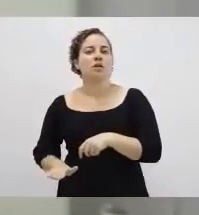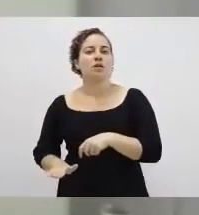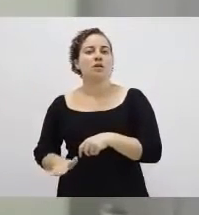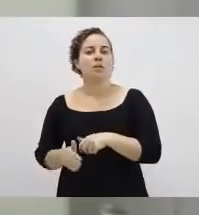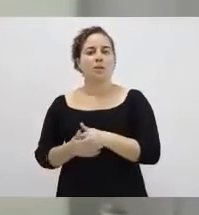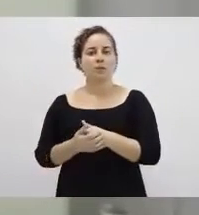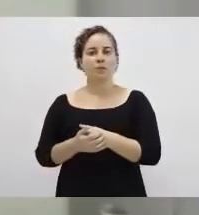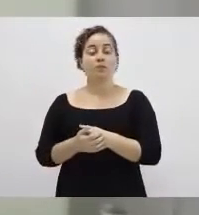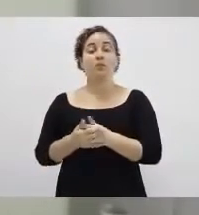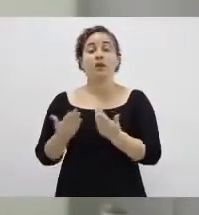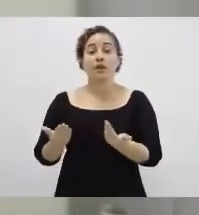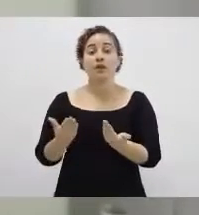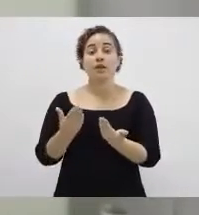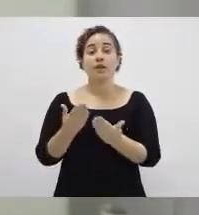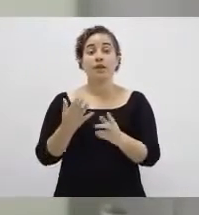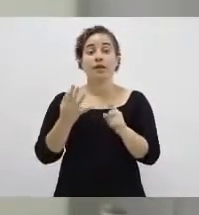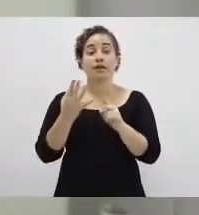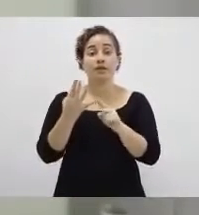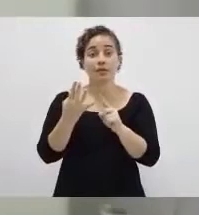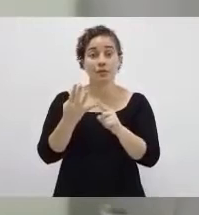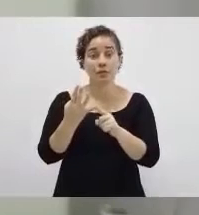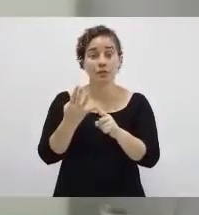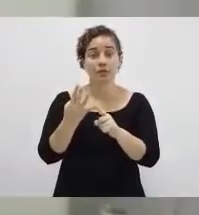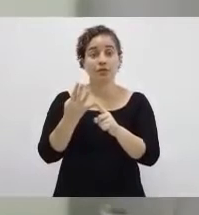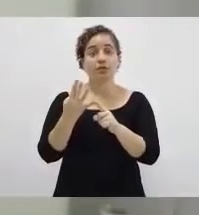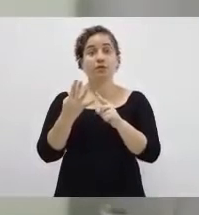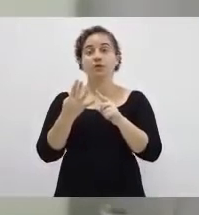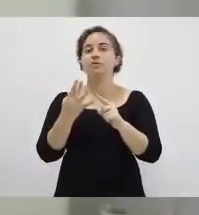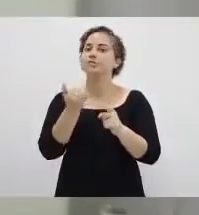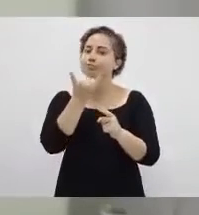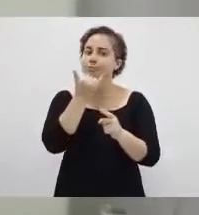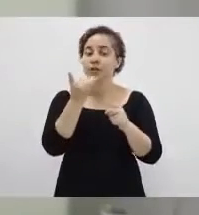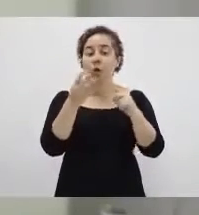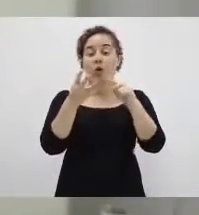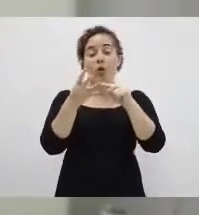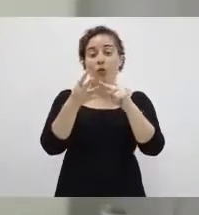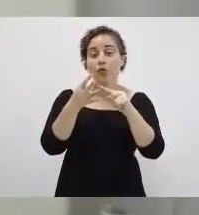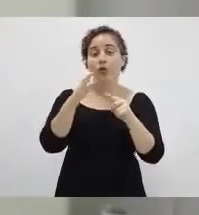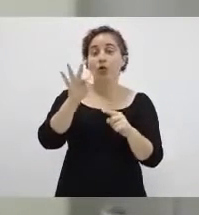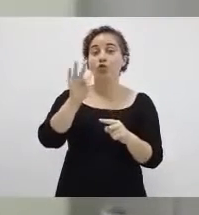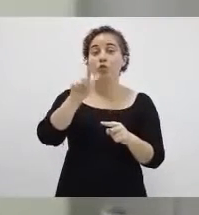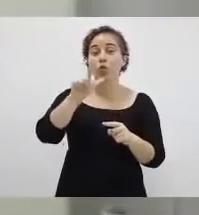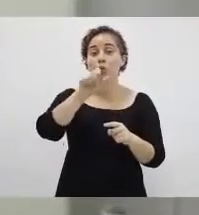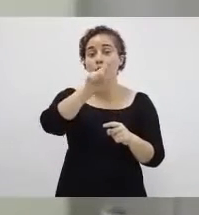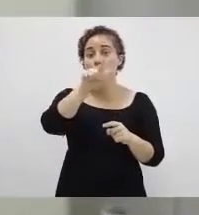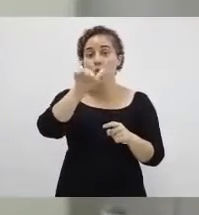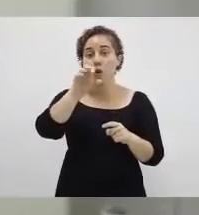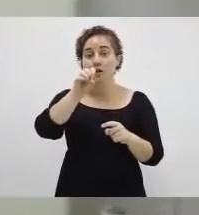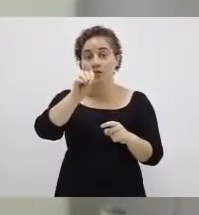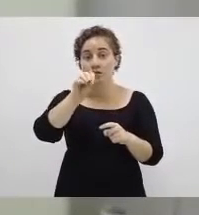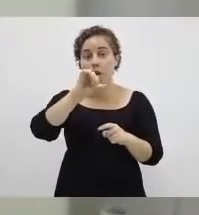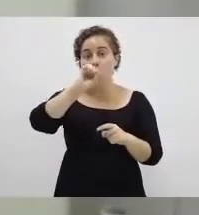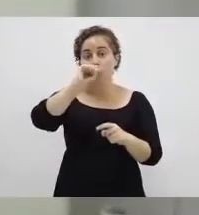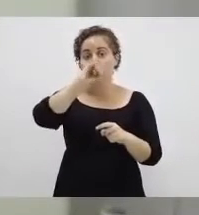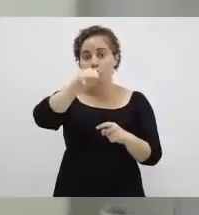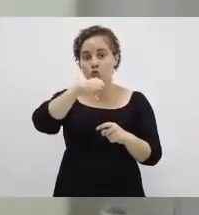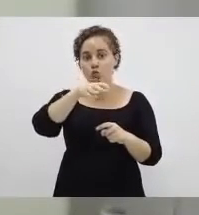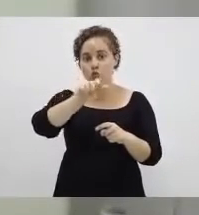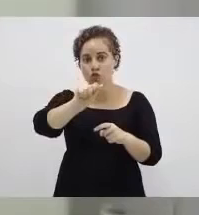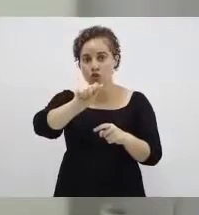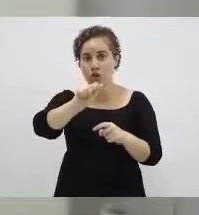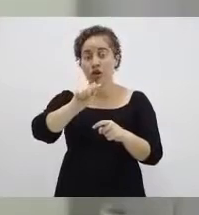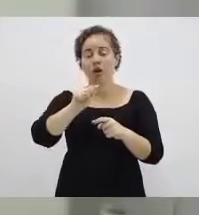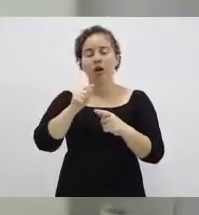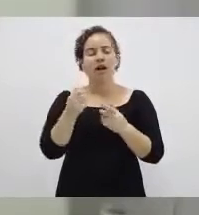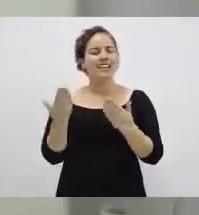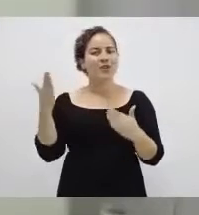da banda cambial, no caso da flutuação suja, aliás, eu não sei qual é nem o limite inferior, nem